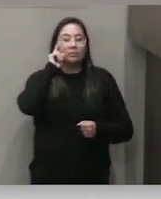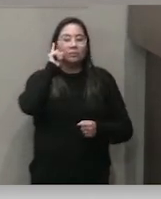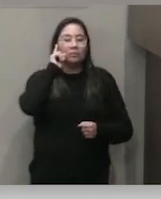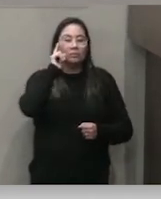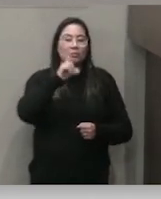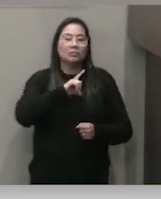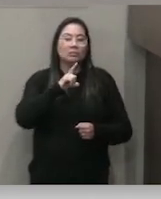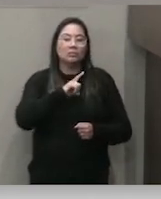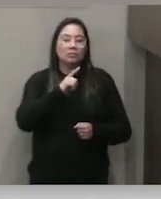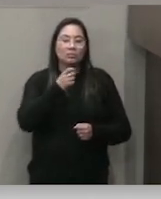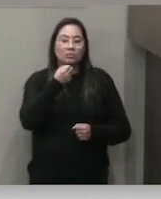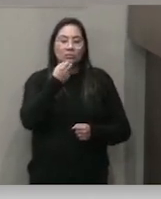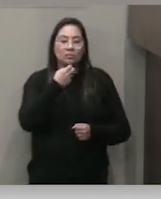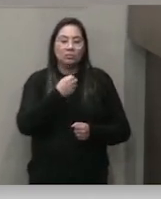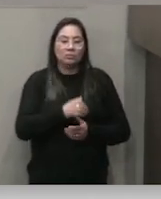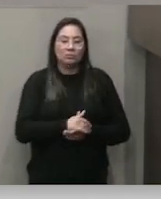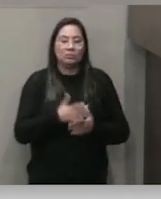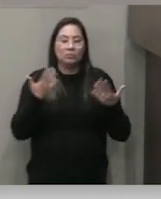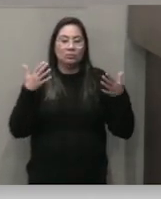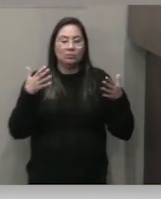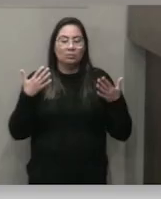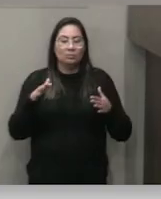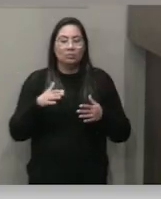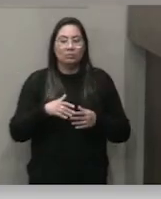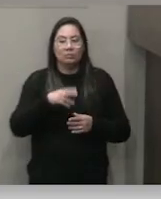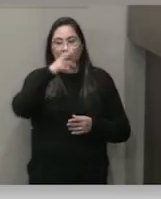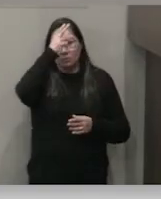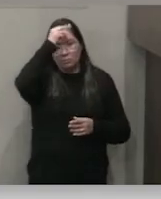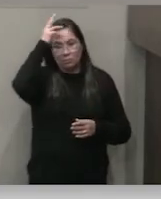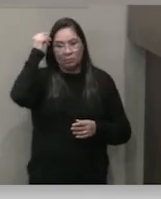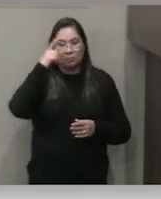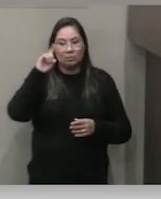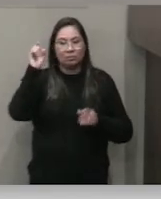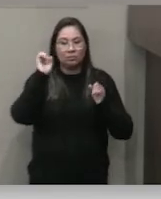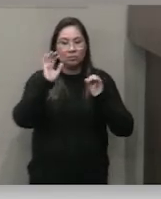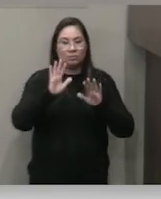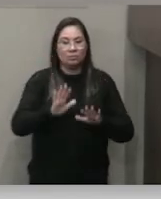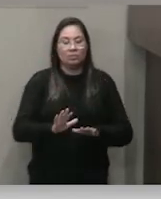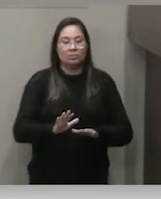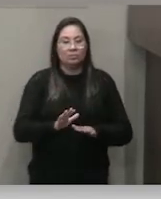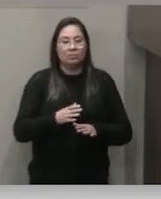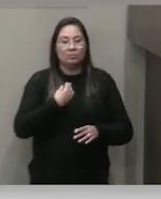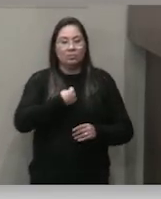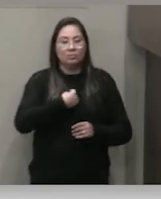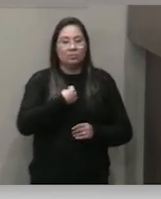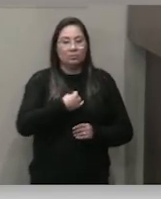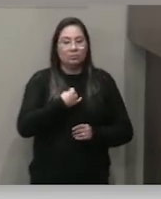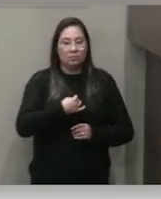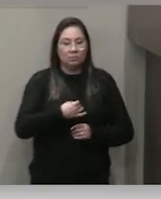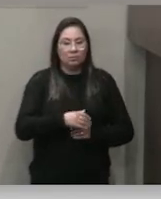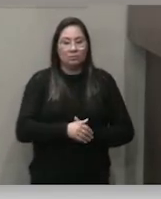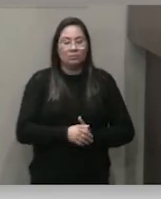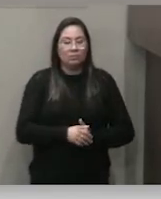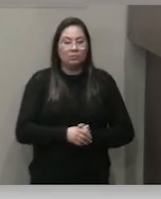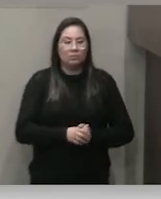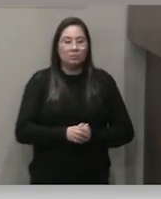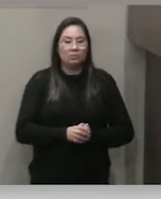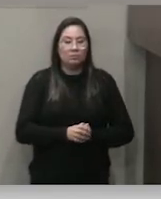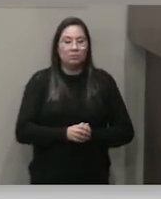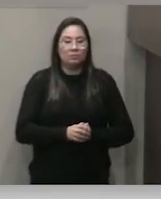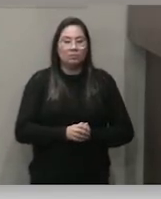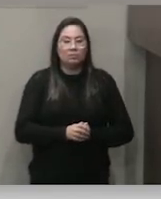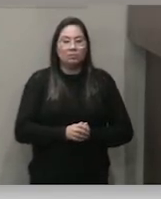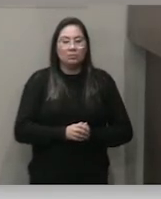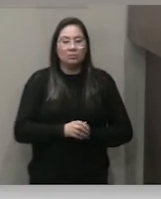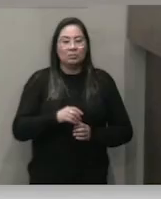partida teria um golaço. Parabéns, prefeito Pedro Almeida, Deus abençoe a sua trajetória, que tenha sempre essas ideias. E quanto